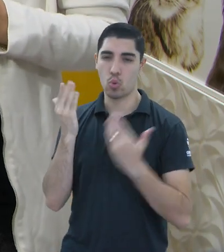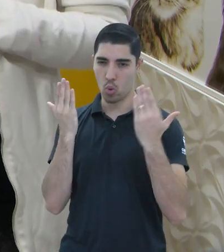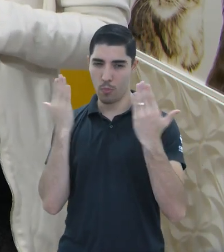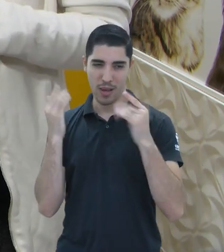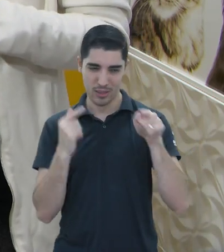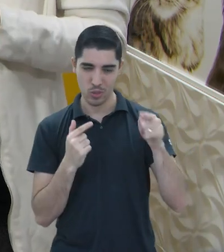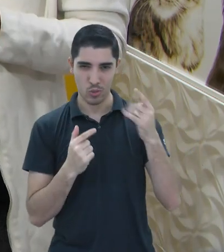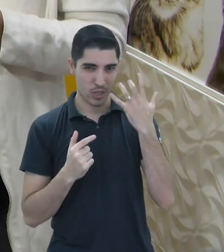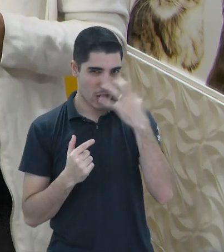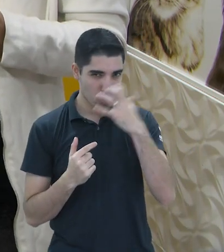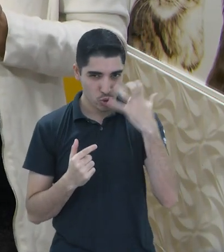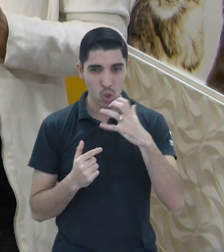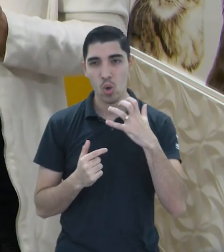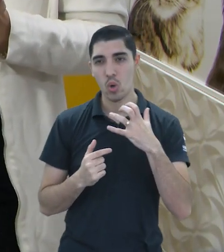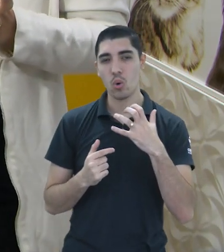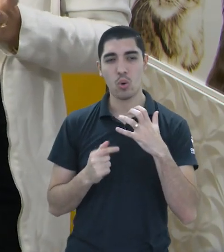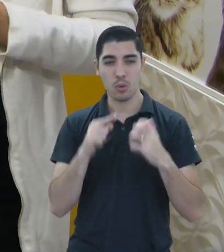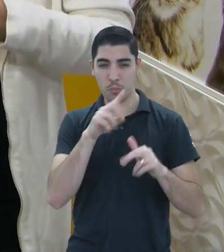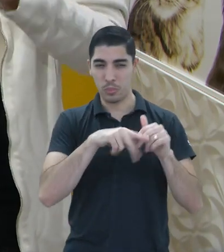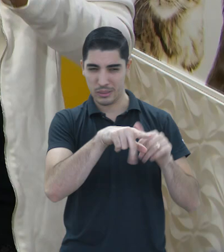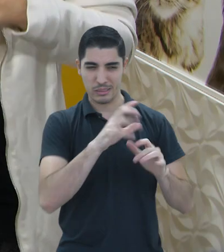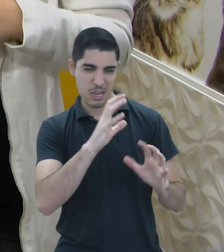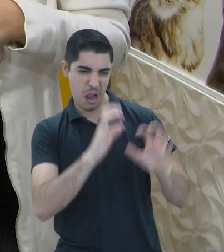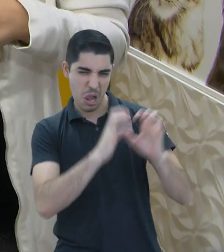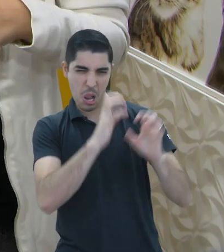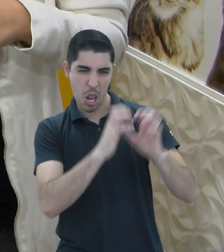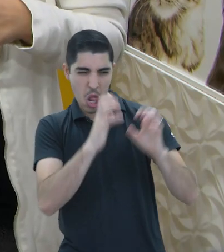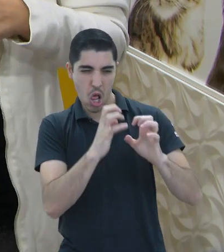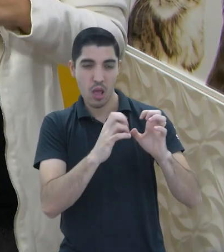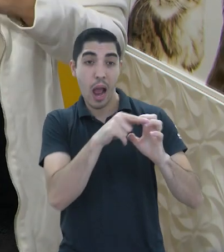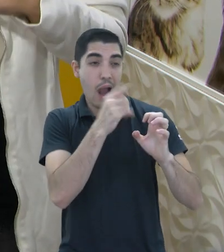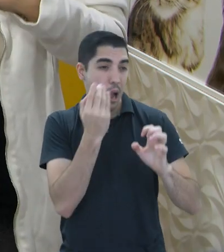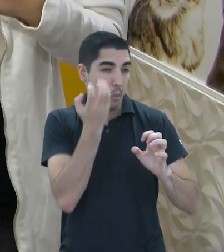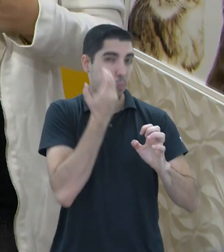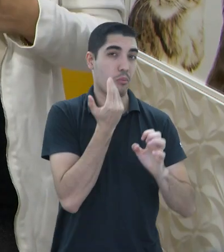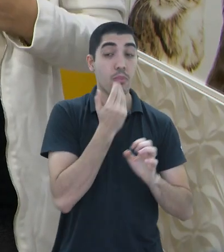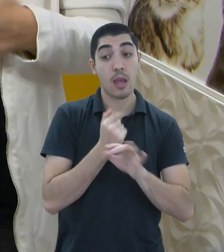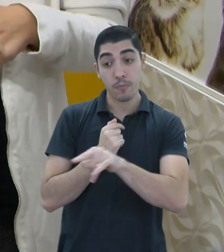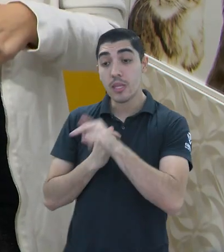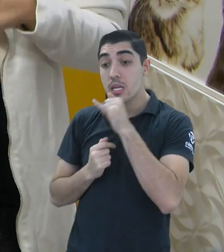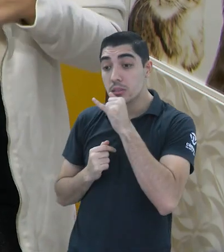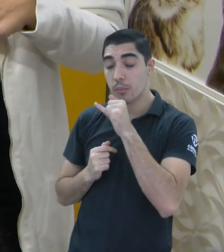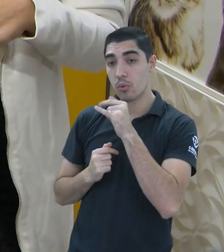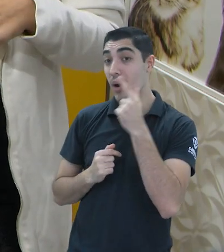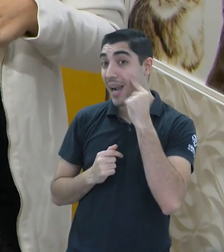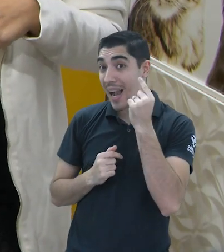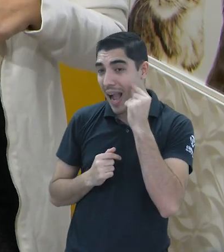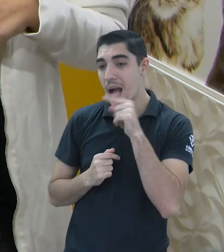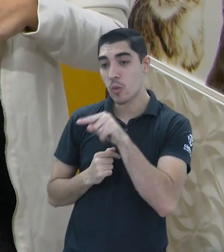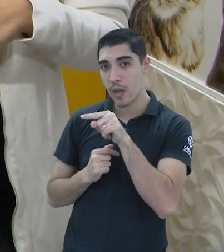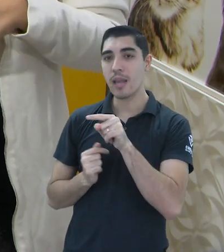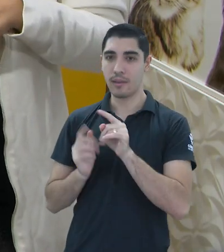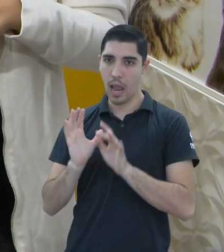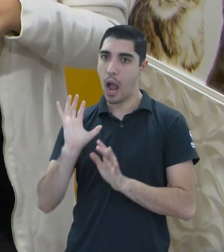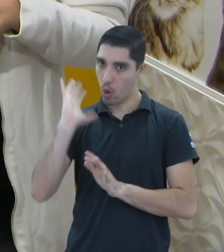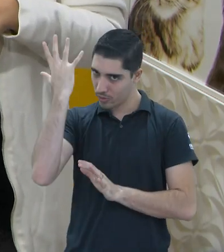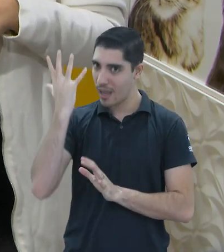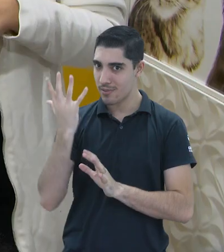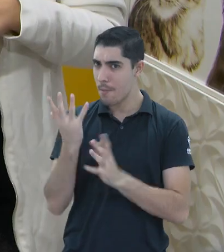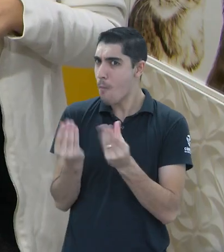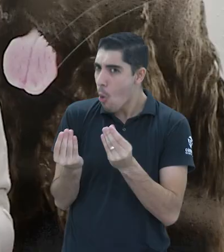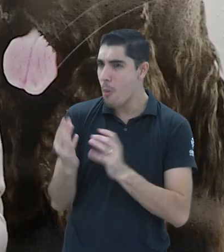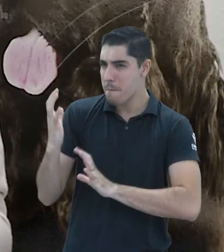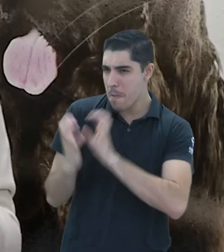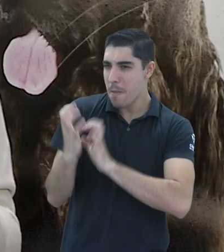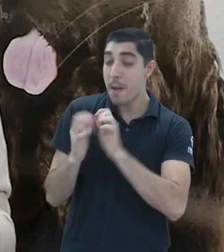de ter traumas, que nem os cães acabam tendo, muitas brigas, enfim. Por mais que gato brigue bastante, eles são muito